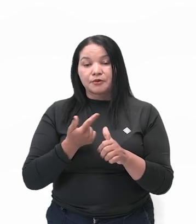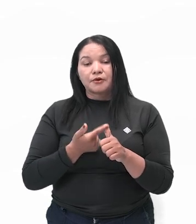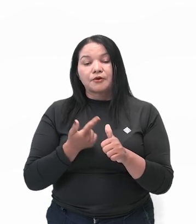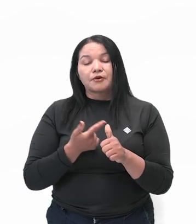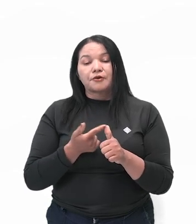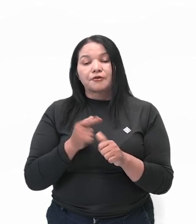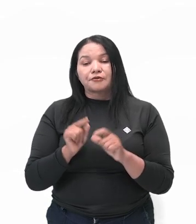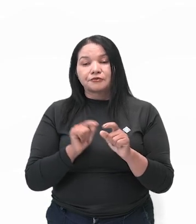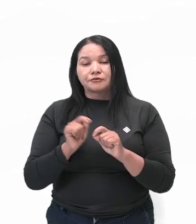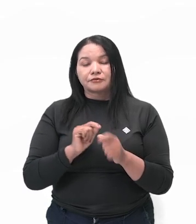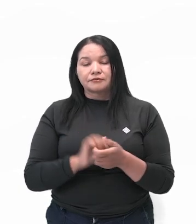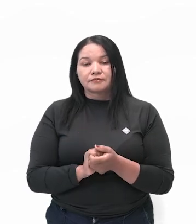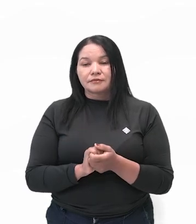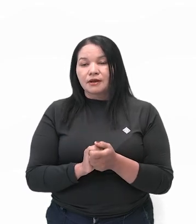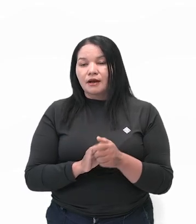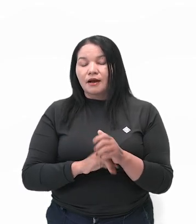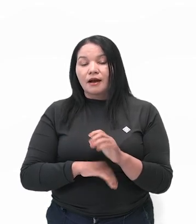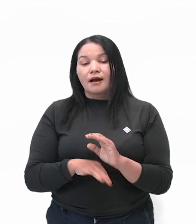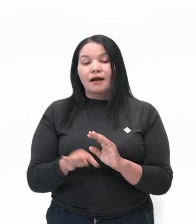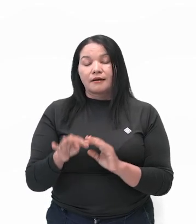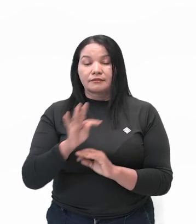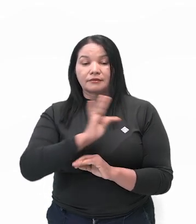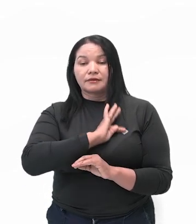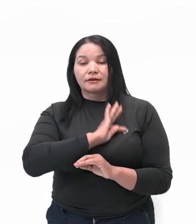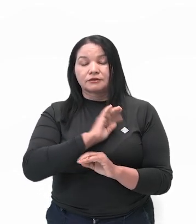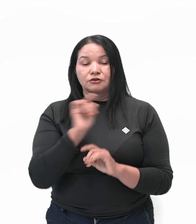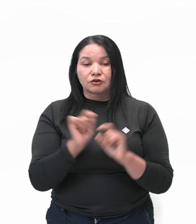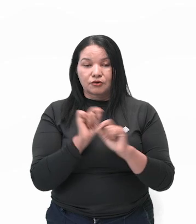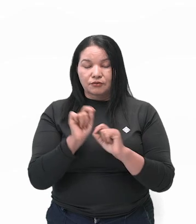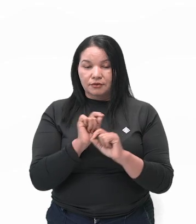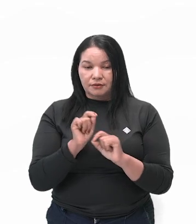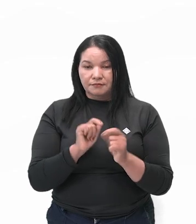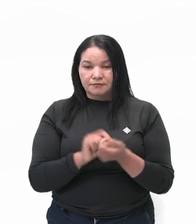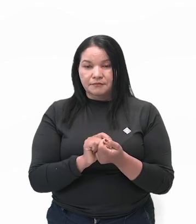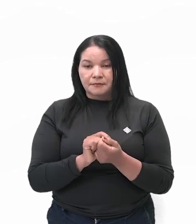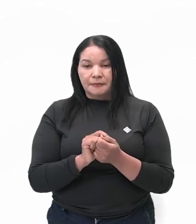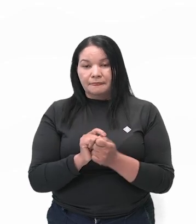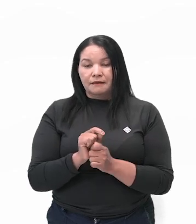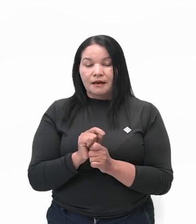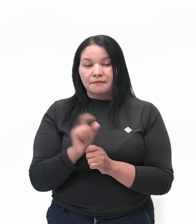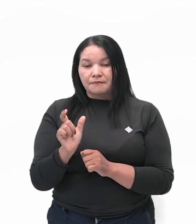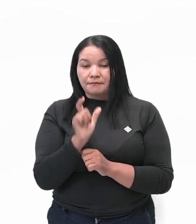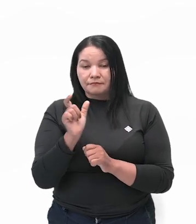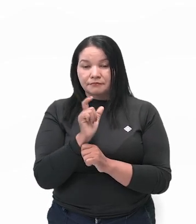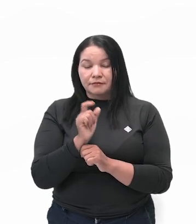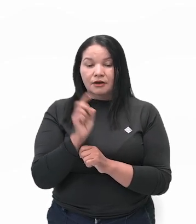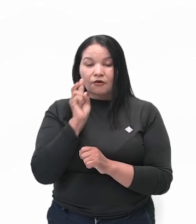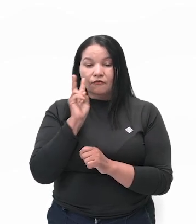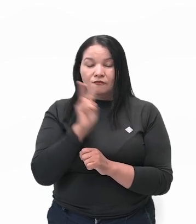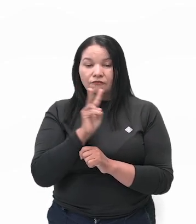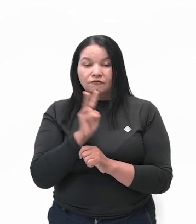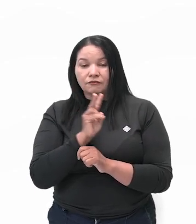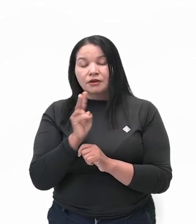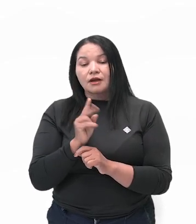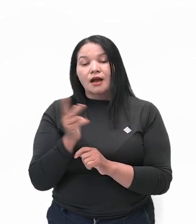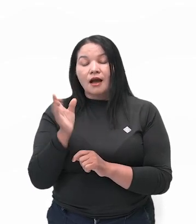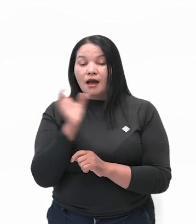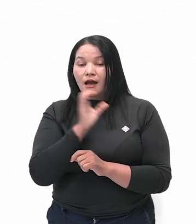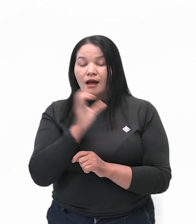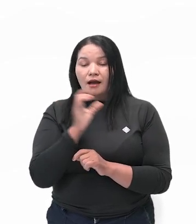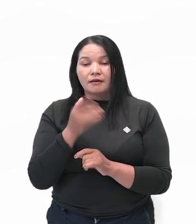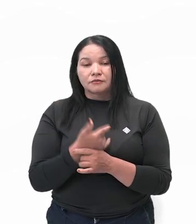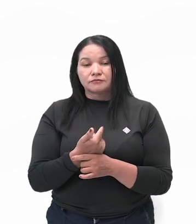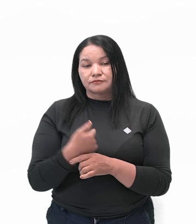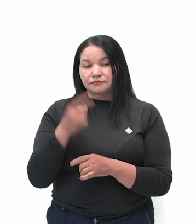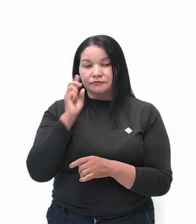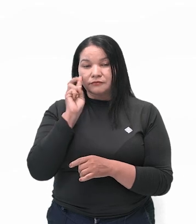técnica de skimming. Na técnica de skimming, nós vamos observar aqui bem rápido, né? Nós vamos olhar o